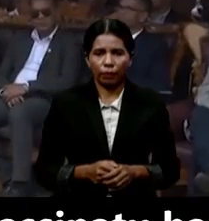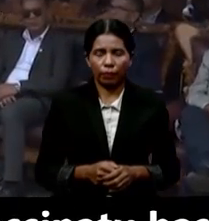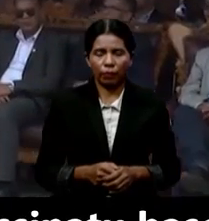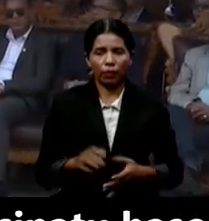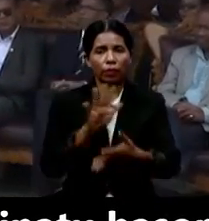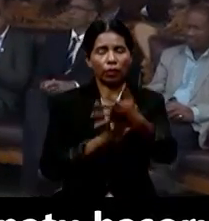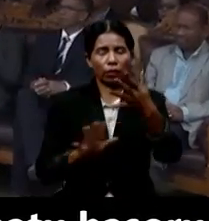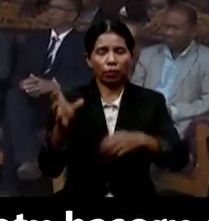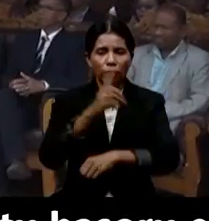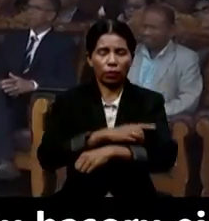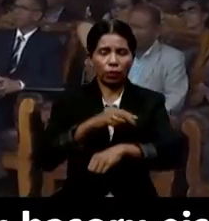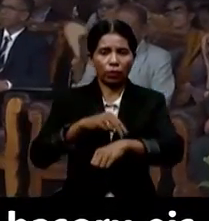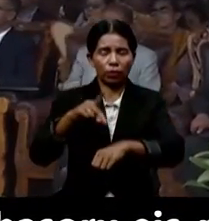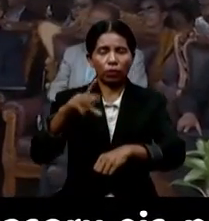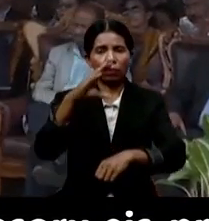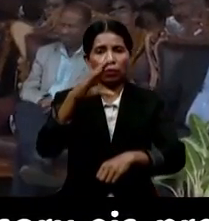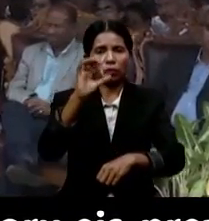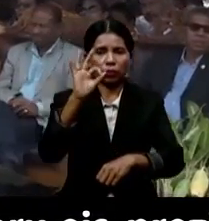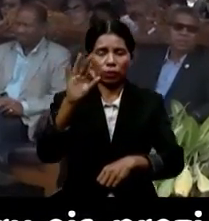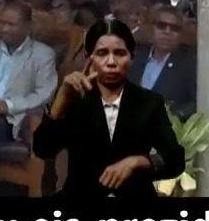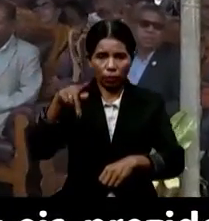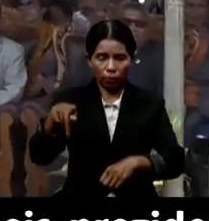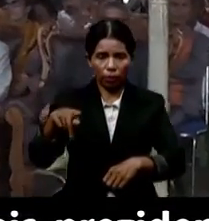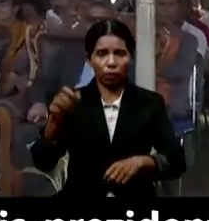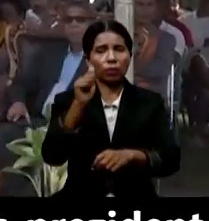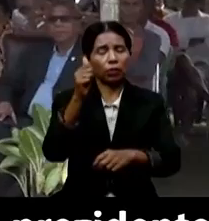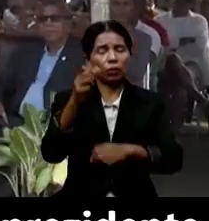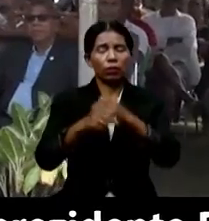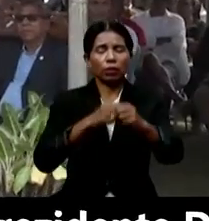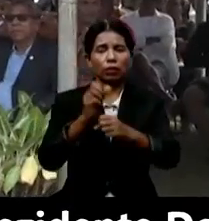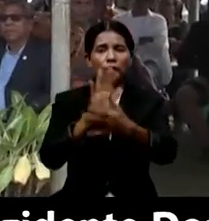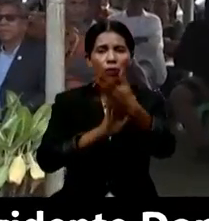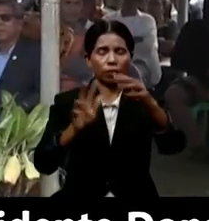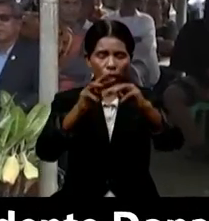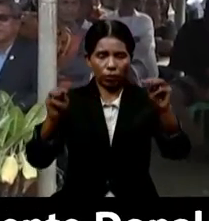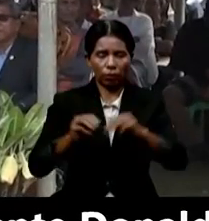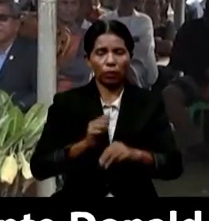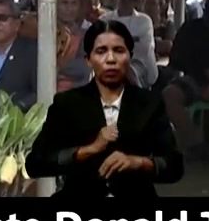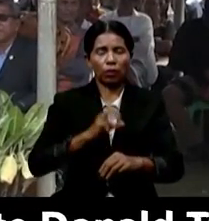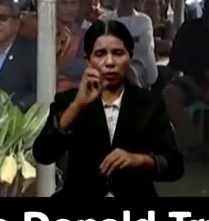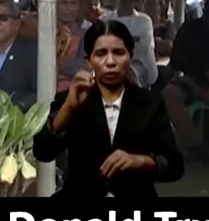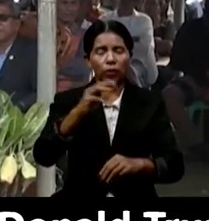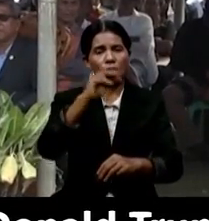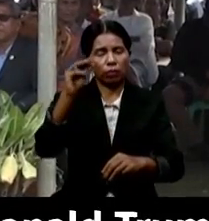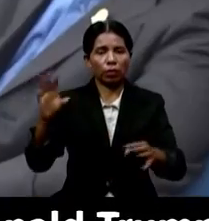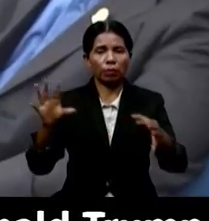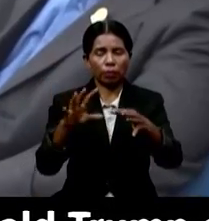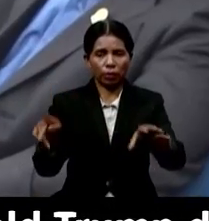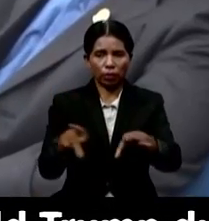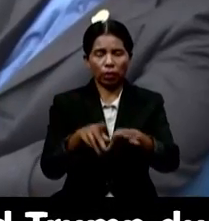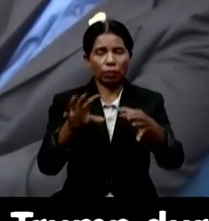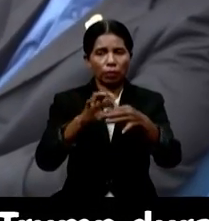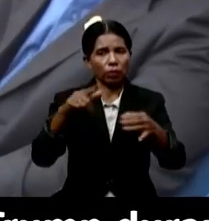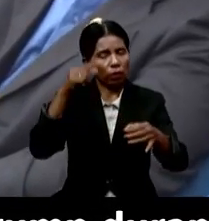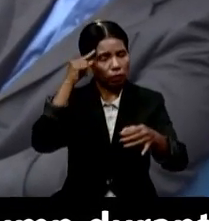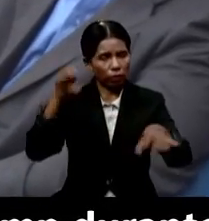Cerimônia comemoração do Órgão Nacional de Função Pública para Sanulu Tinangne celebra em município de Inaru. Segunda, participa os membros do governo,